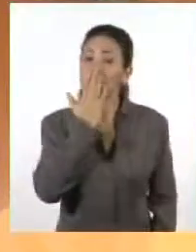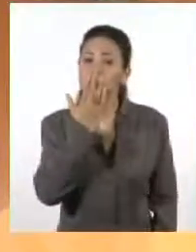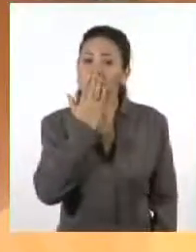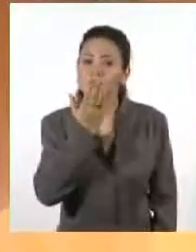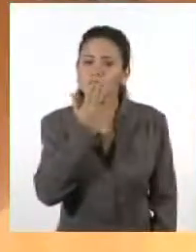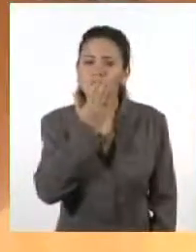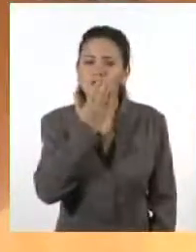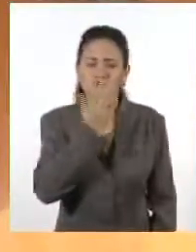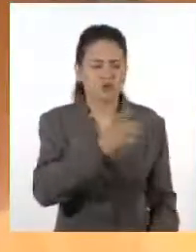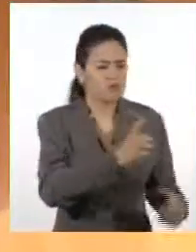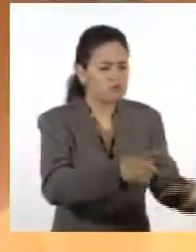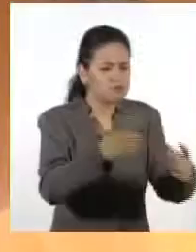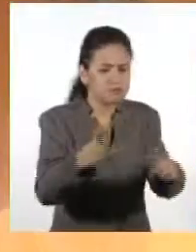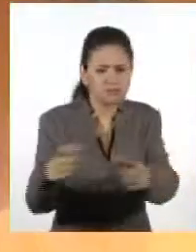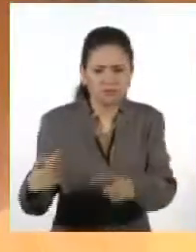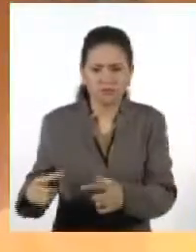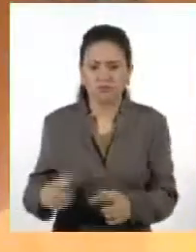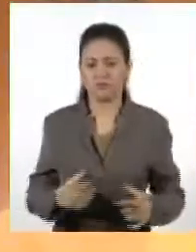maranhão